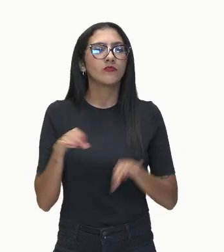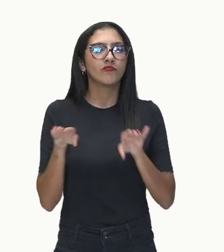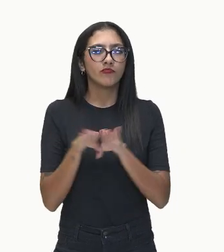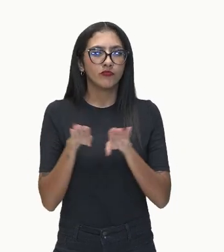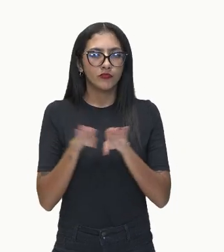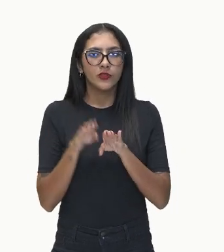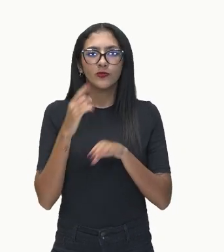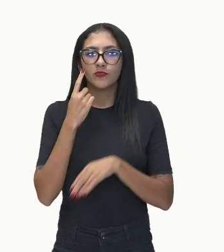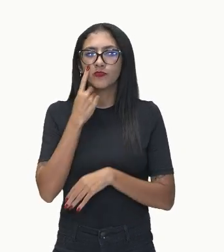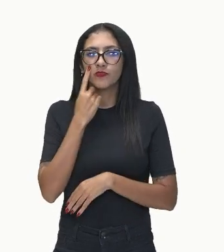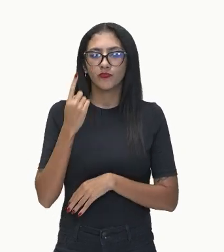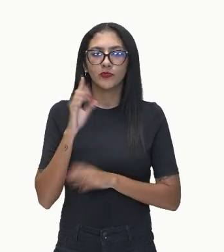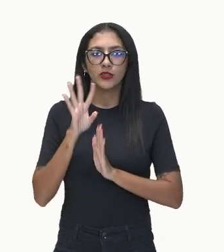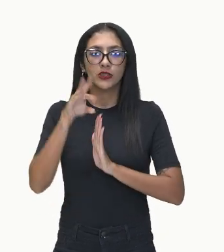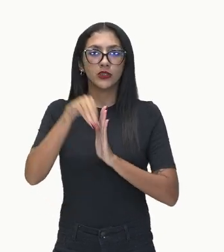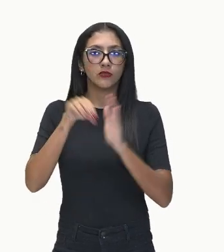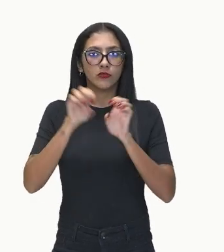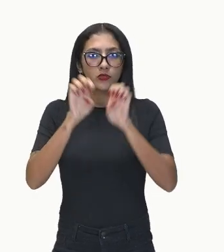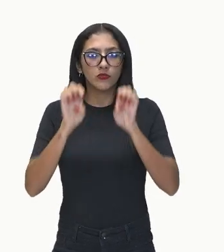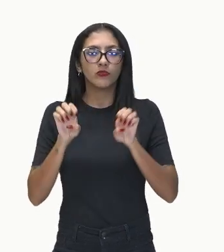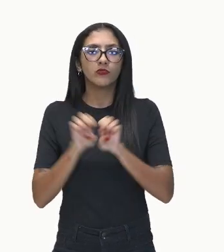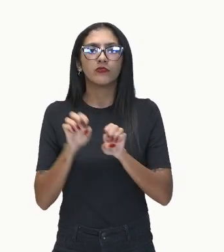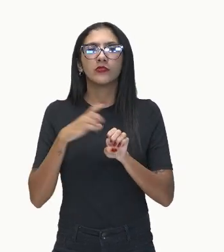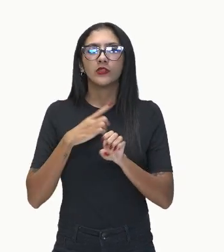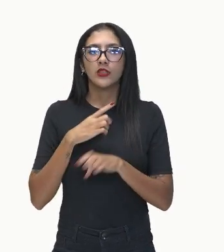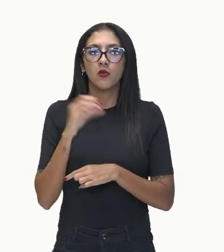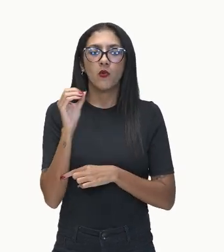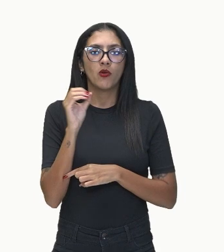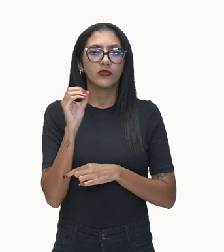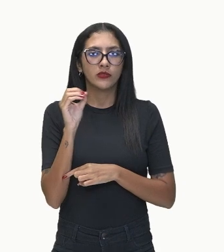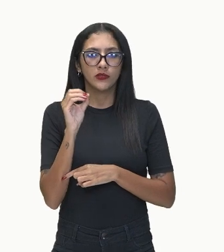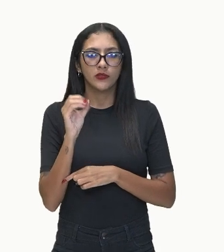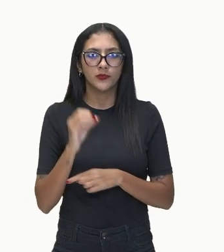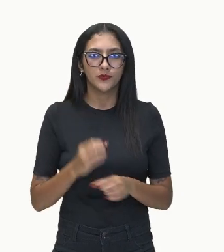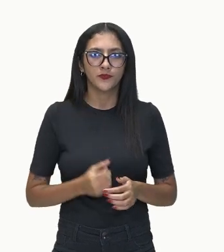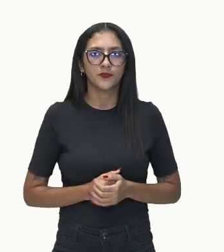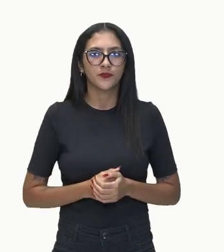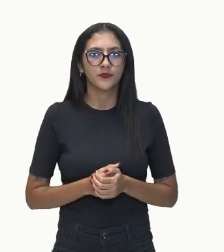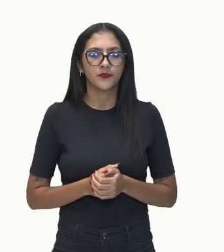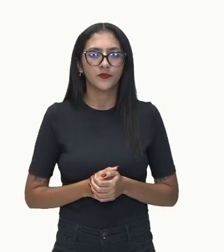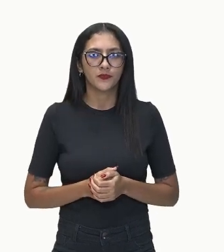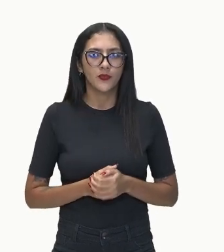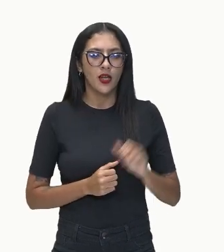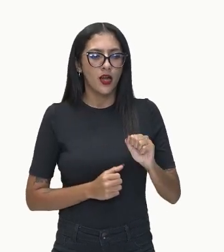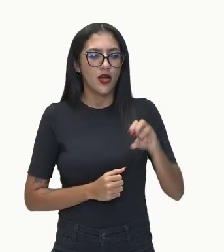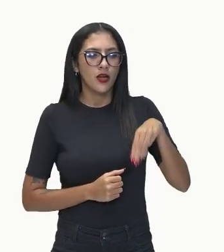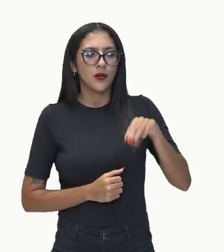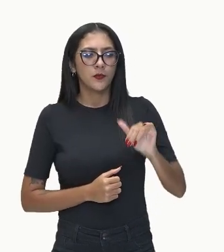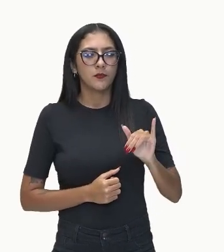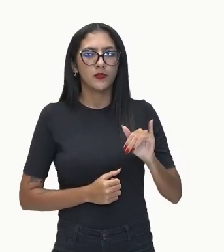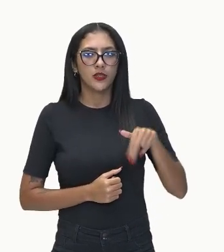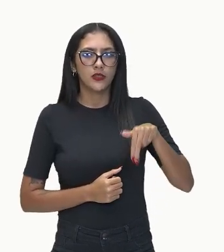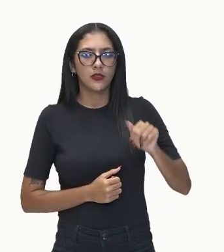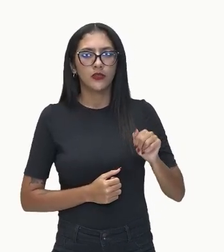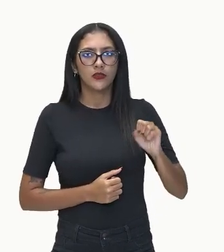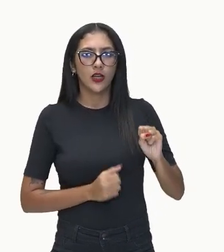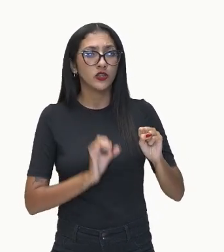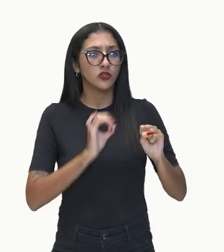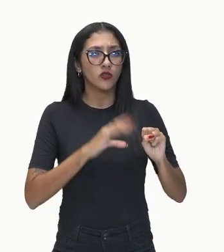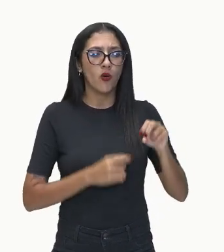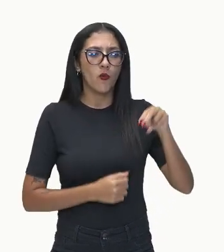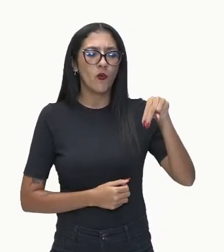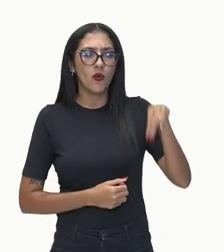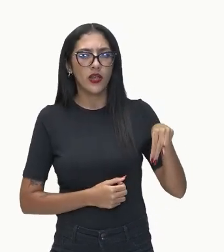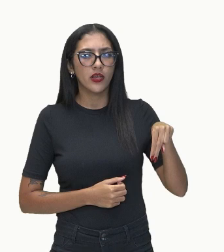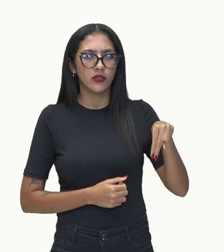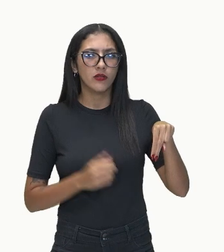o oxigênio, então bem fácil de reconhecer. A amina só tem o nitrogênio e a amida agora tem uma ligação dupla